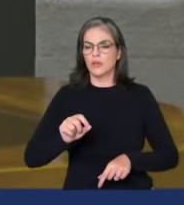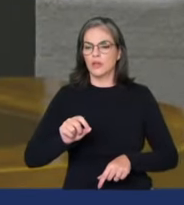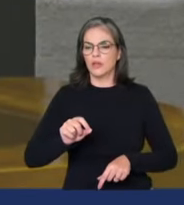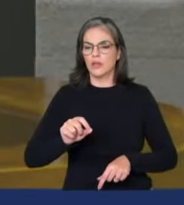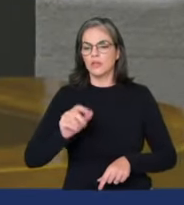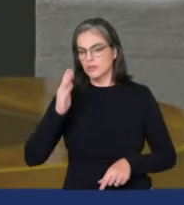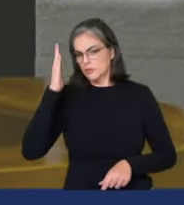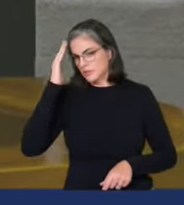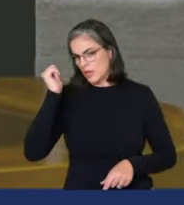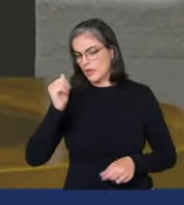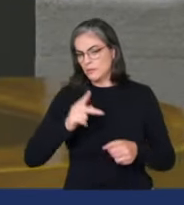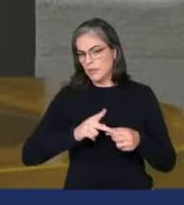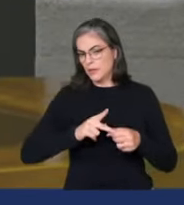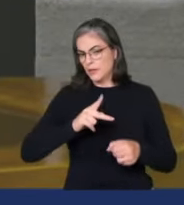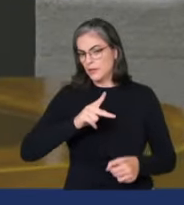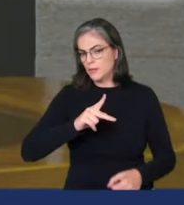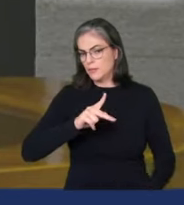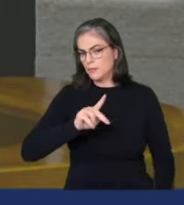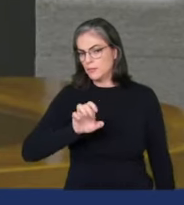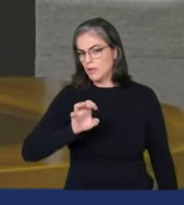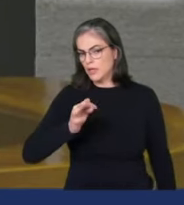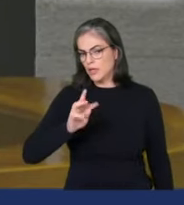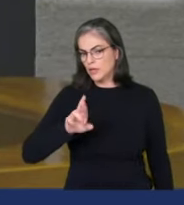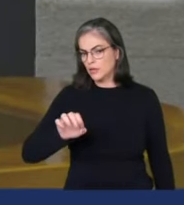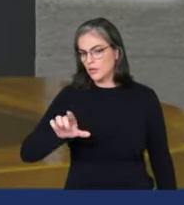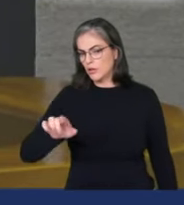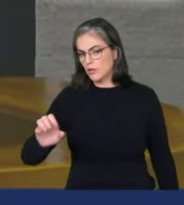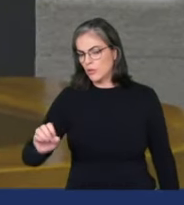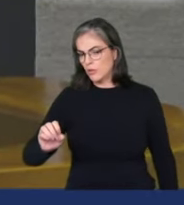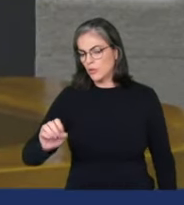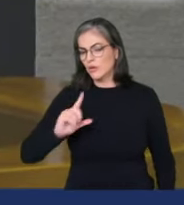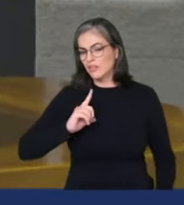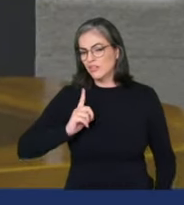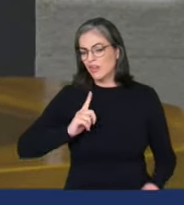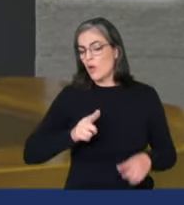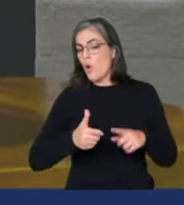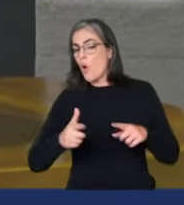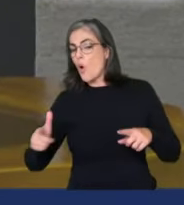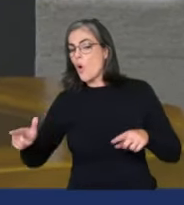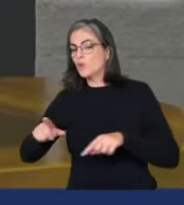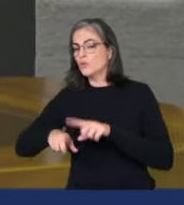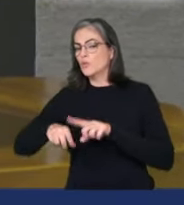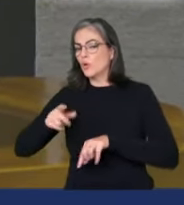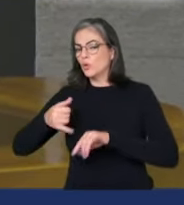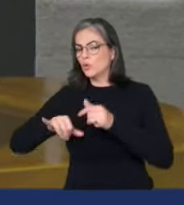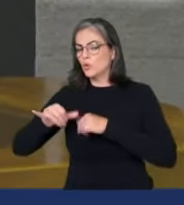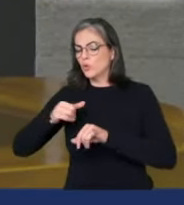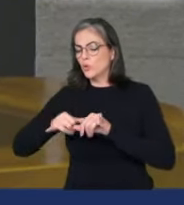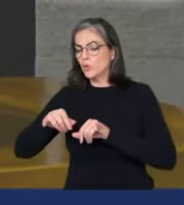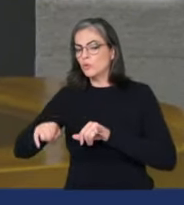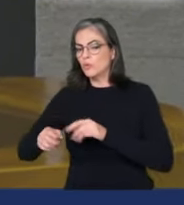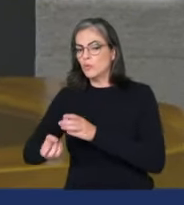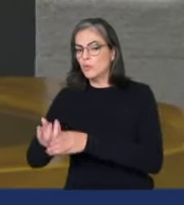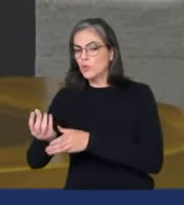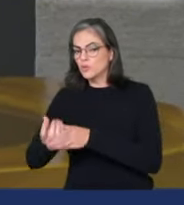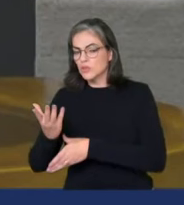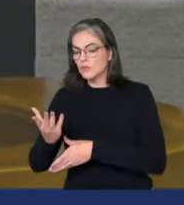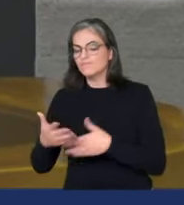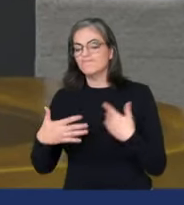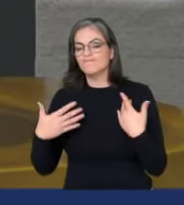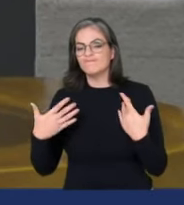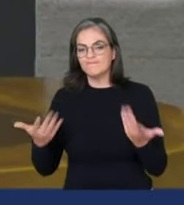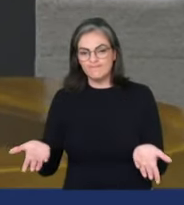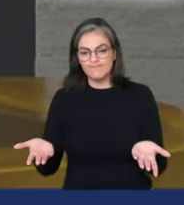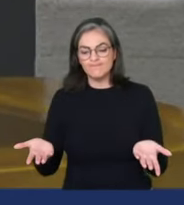de petróleo, os derivados de combustíveis no país. Portanto, deputado Zé Neto, ao discutir um projeto de nação, tem que discutir